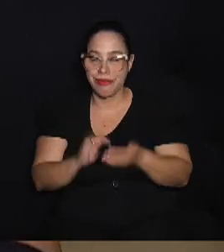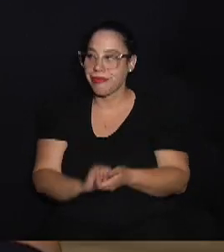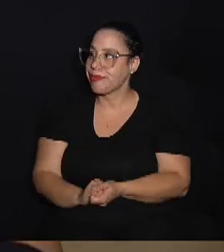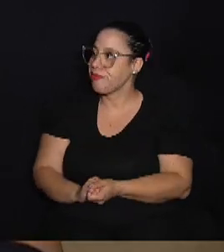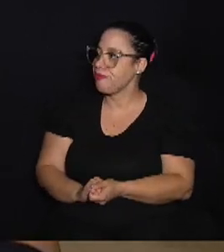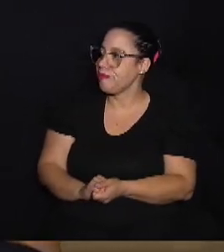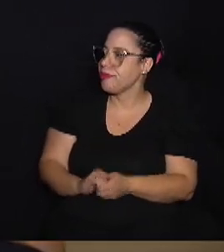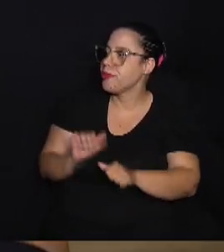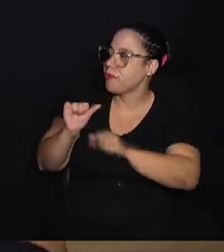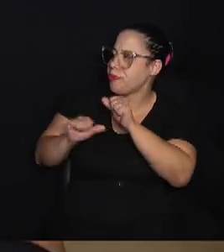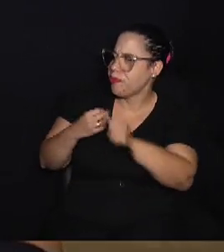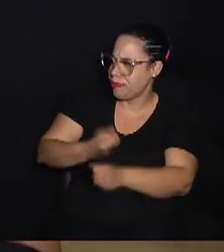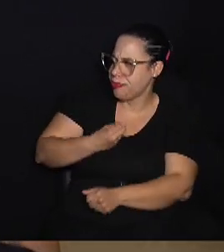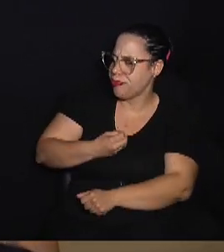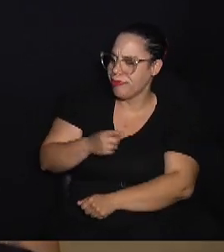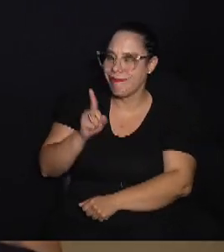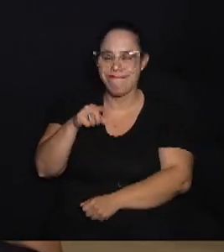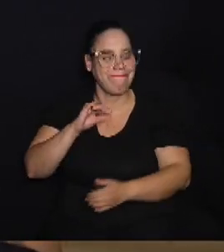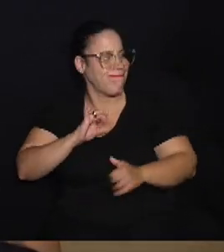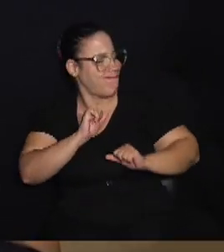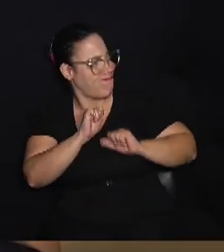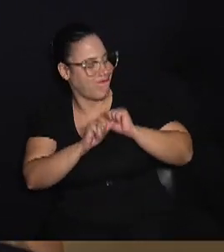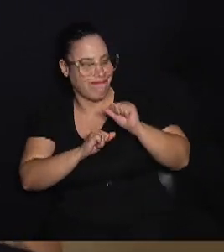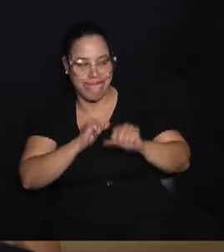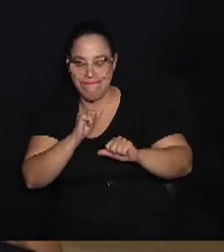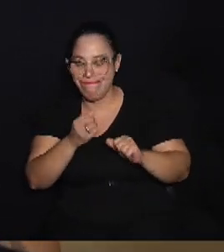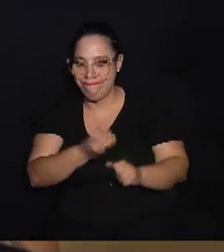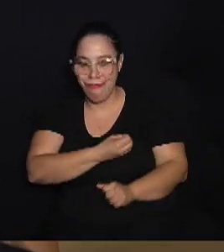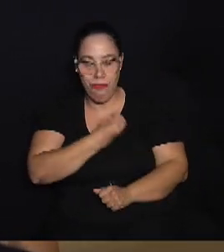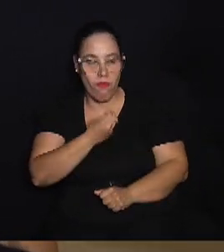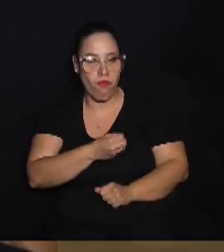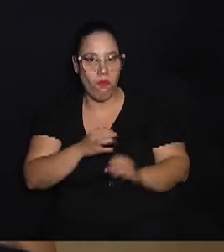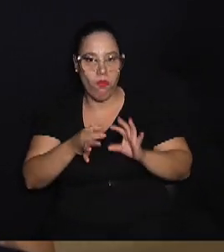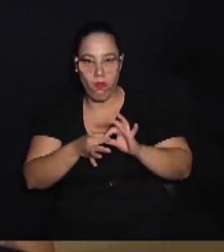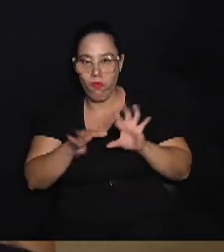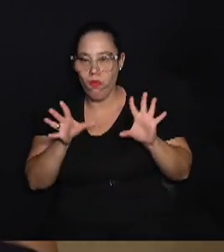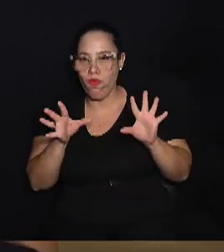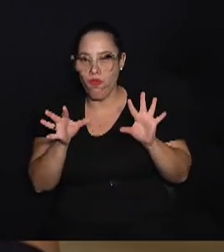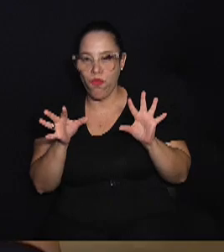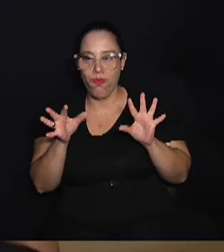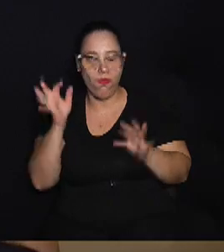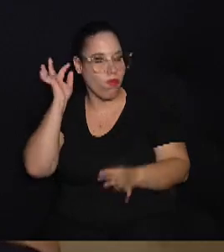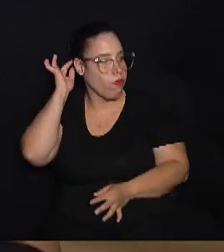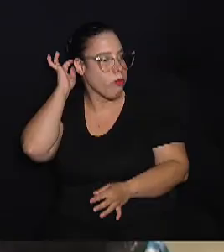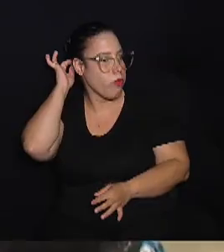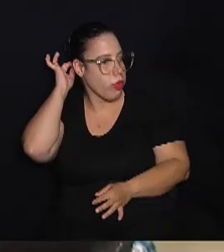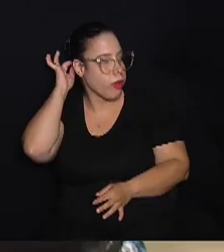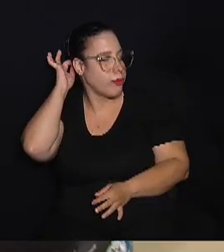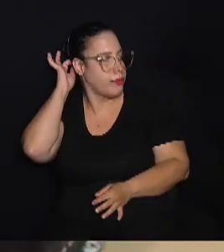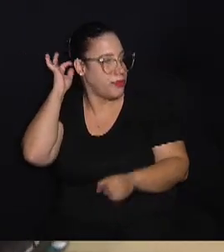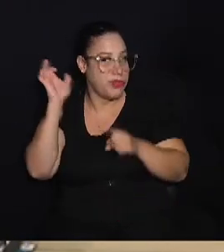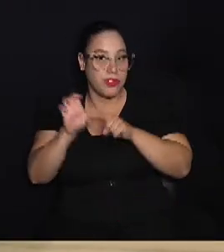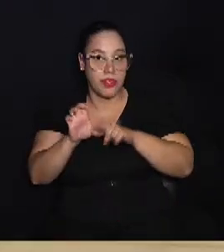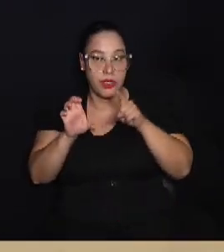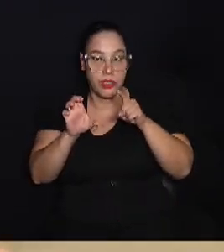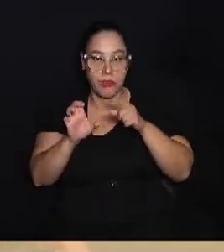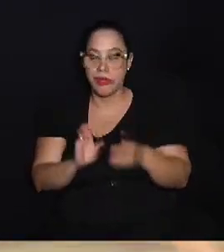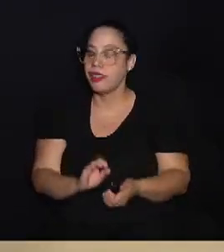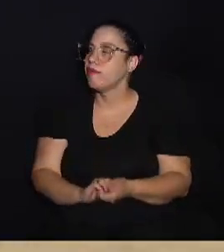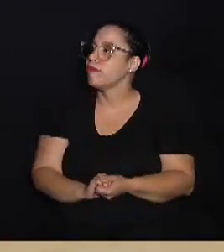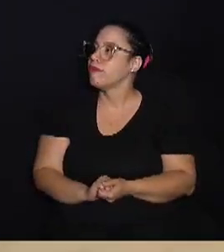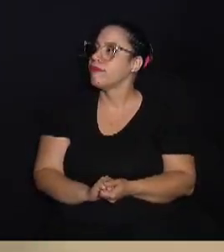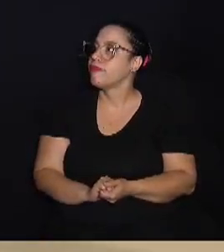Mudou sua vida depois? Completamente, é minha liberdade, minha independência e a autonomia, né?